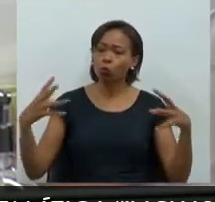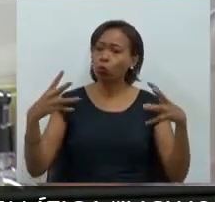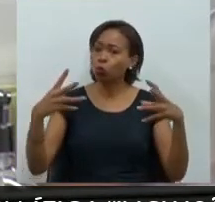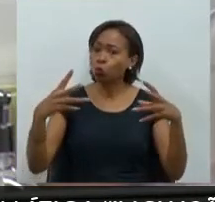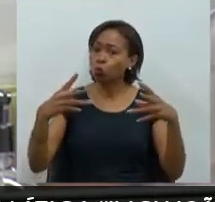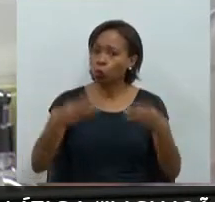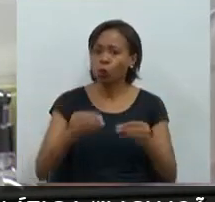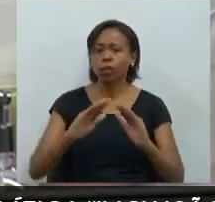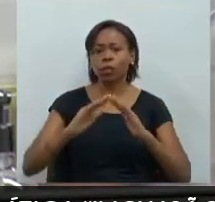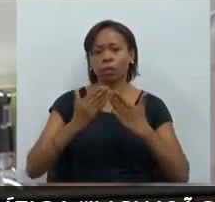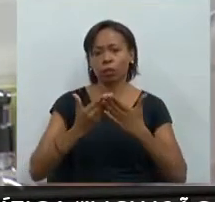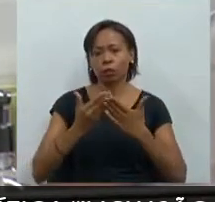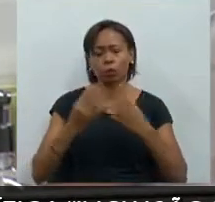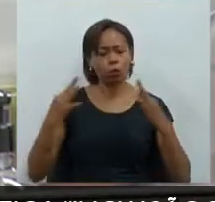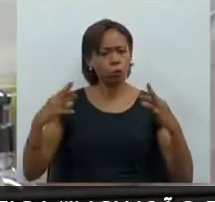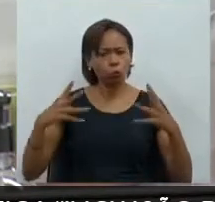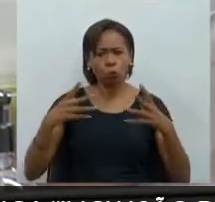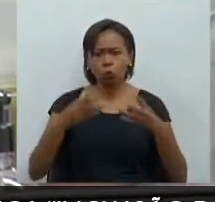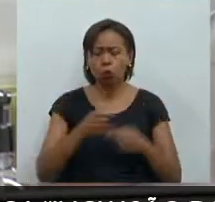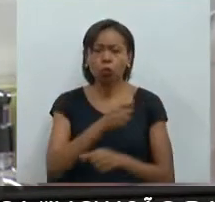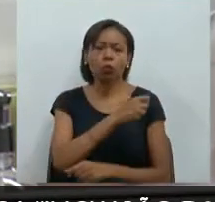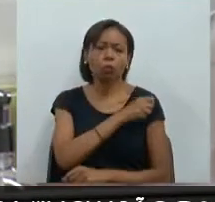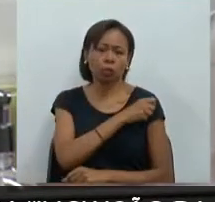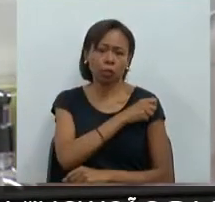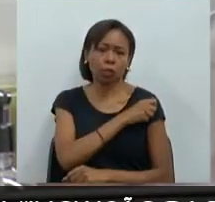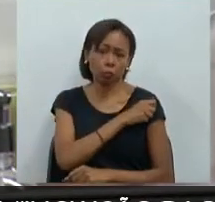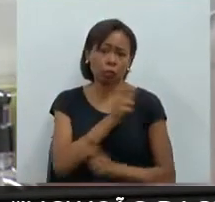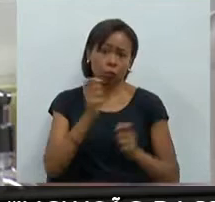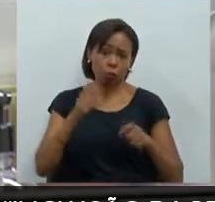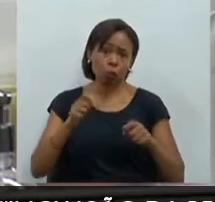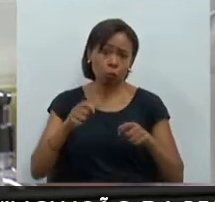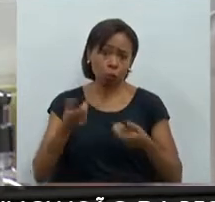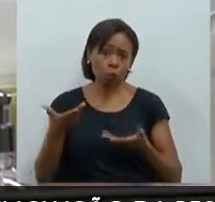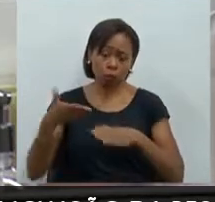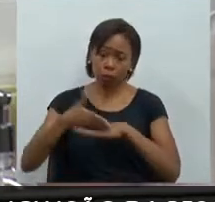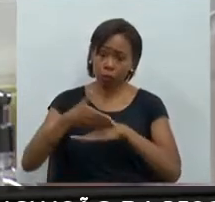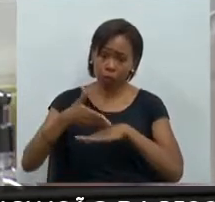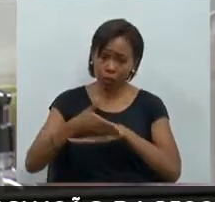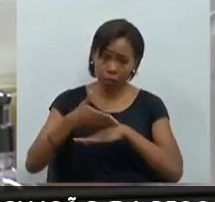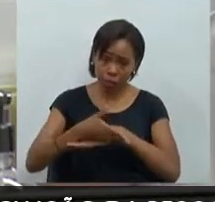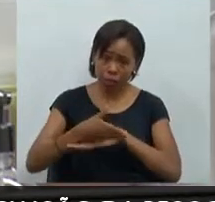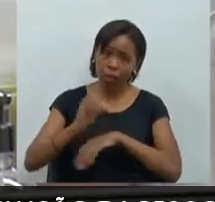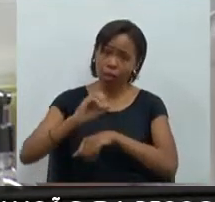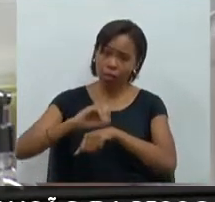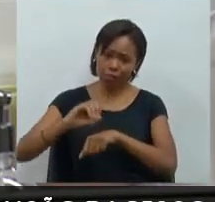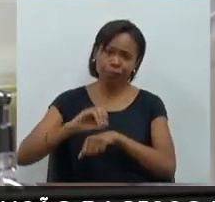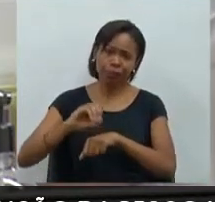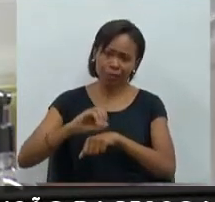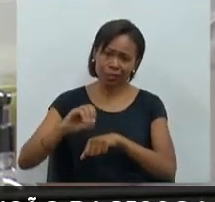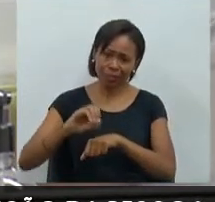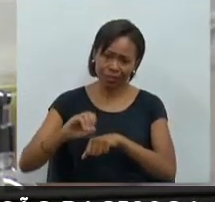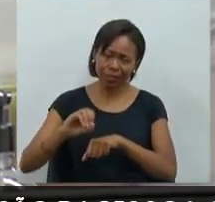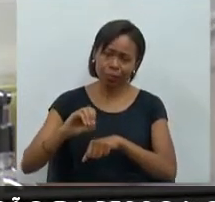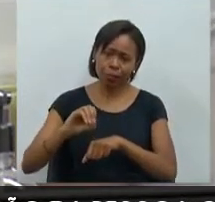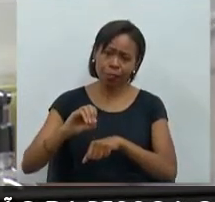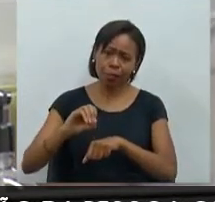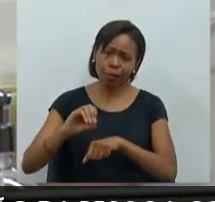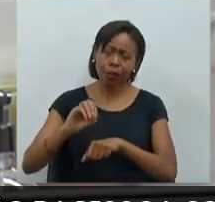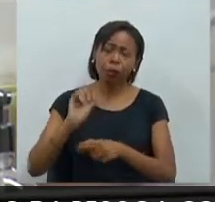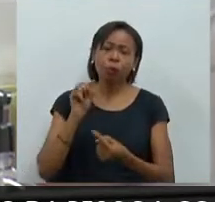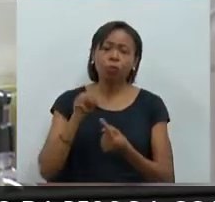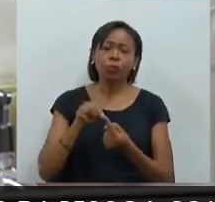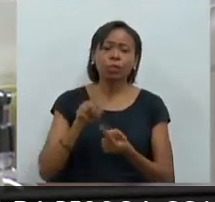com todos os estudantes ali que possam, né, frequentar essas oficinas pedagógicas, tendo sempre essa